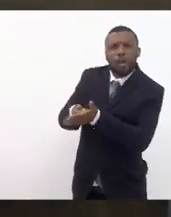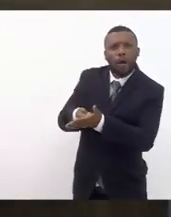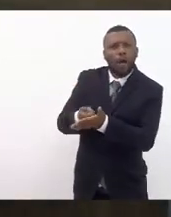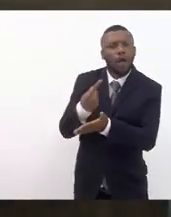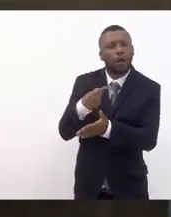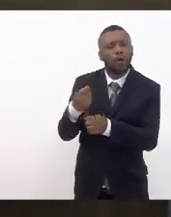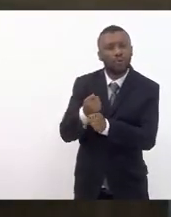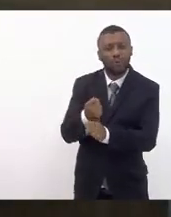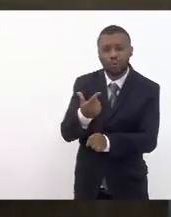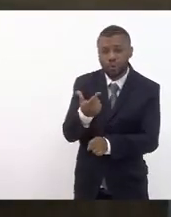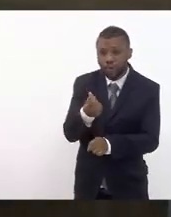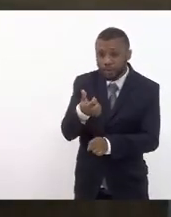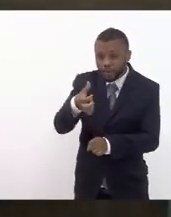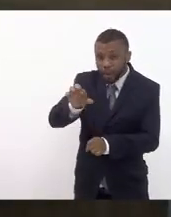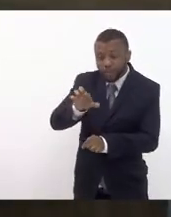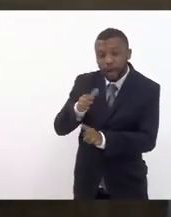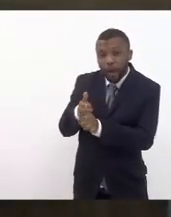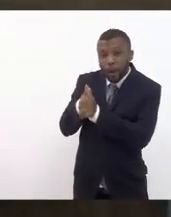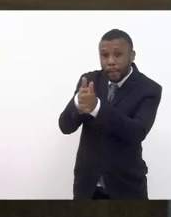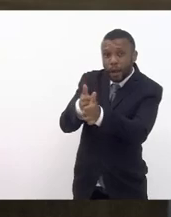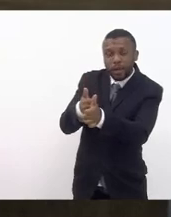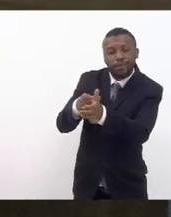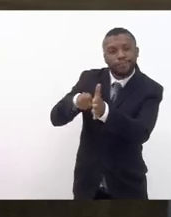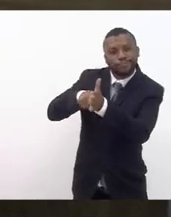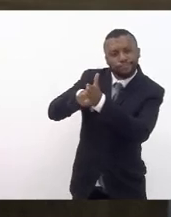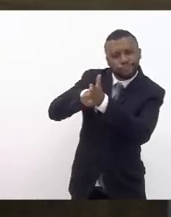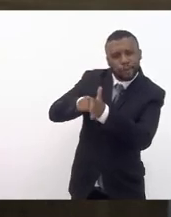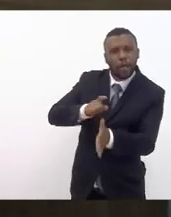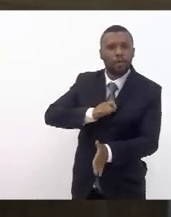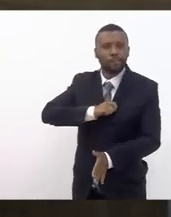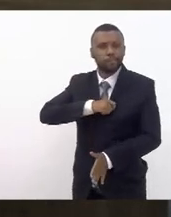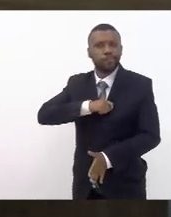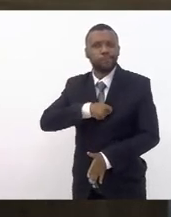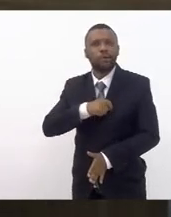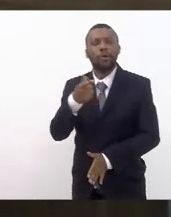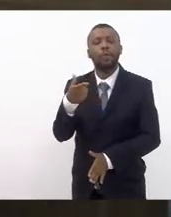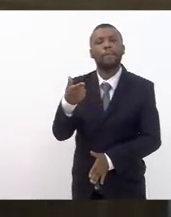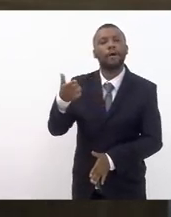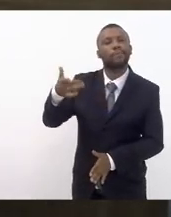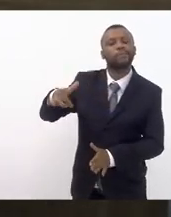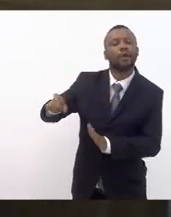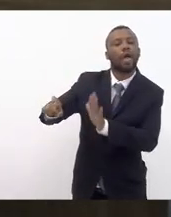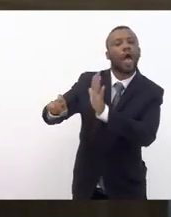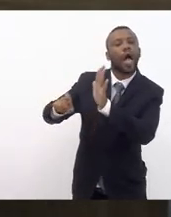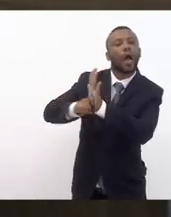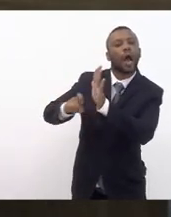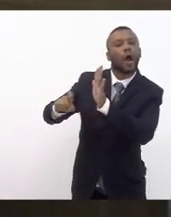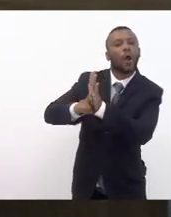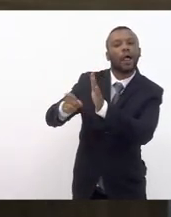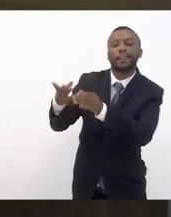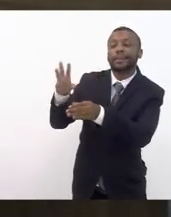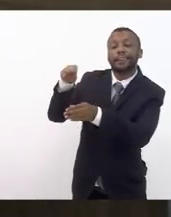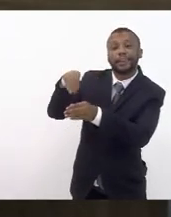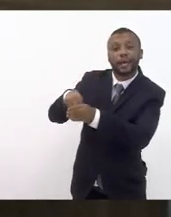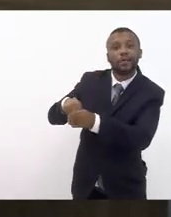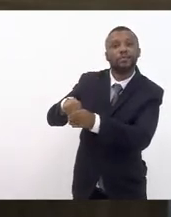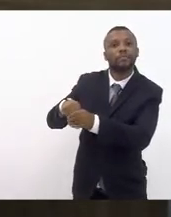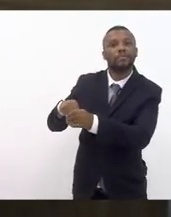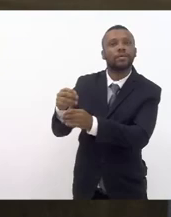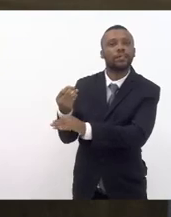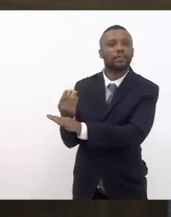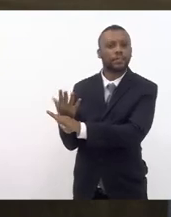em 2019, senhor presidente, numa diligência à UERJ, uma cracolândia instalada dentro da UERJ.